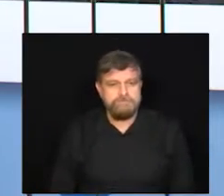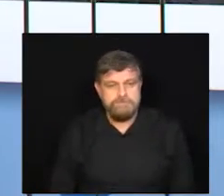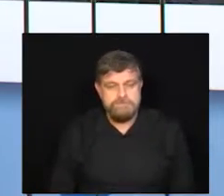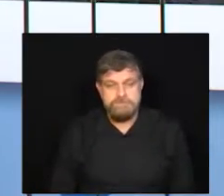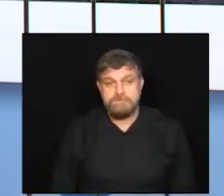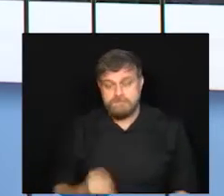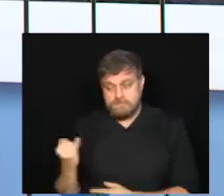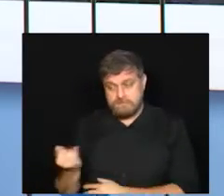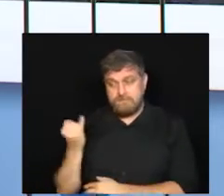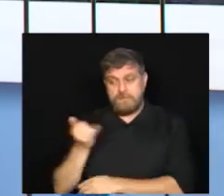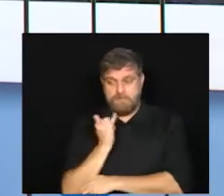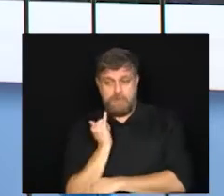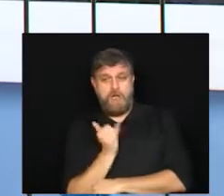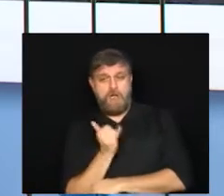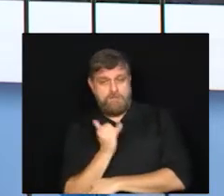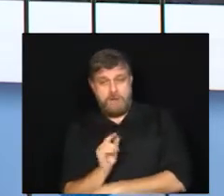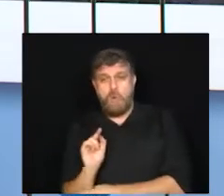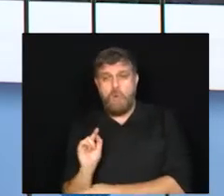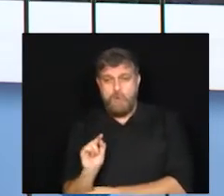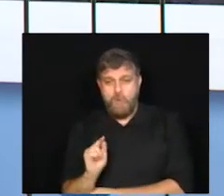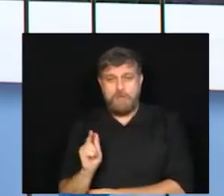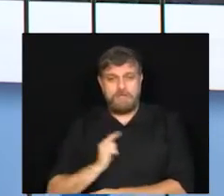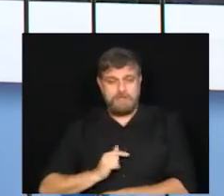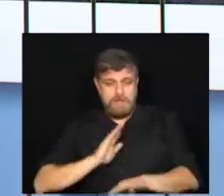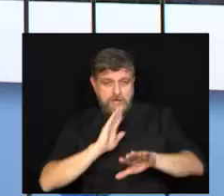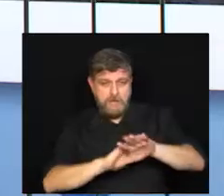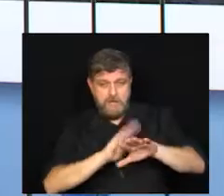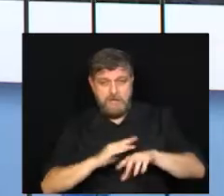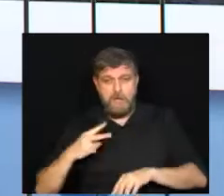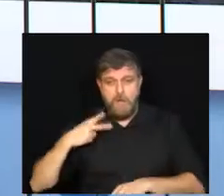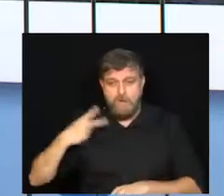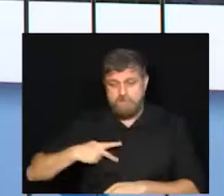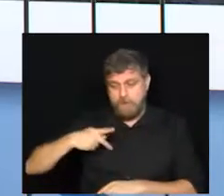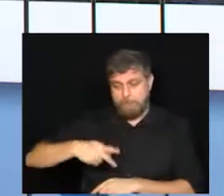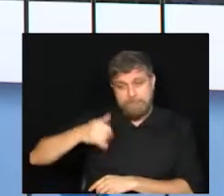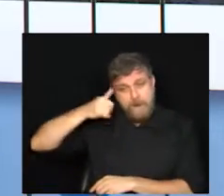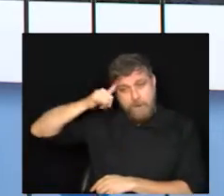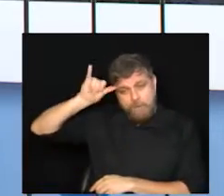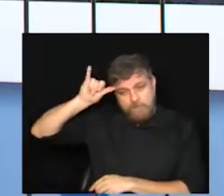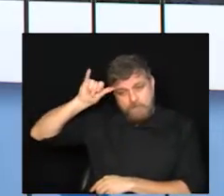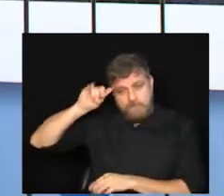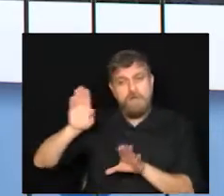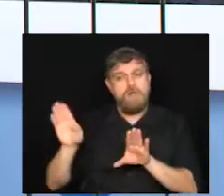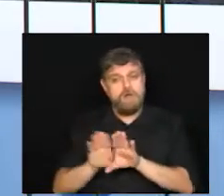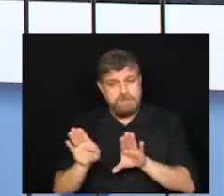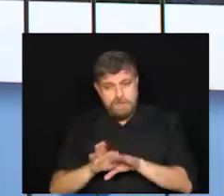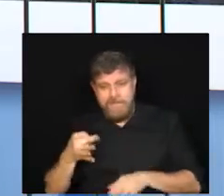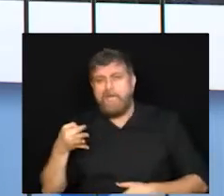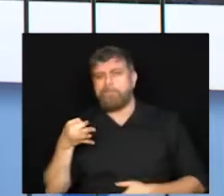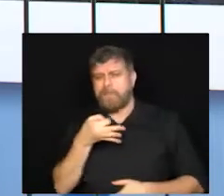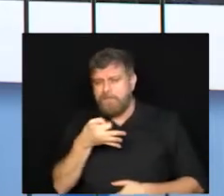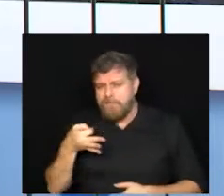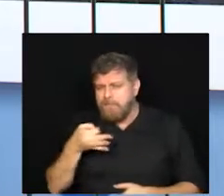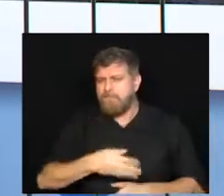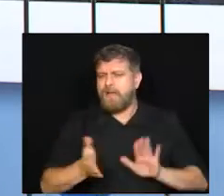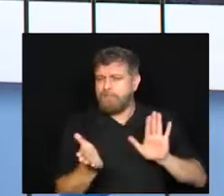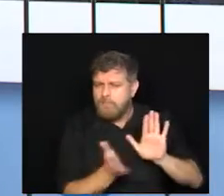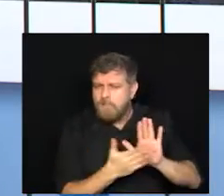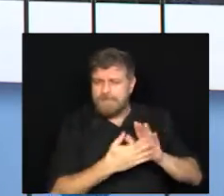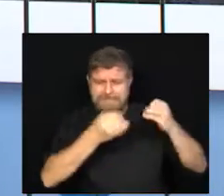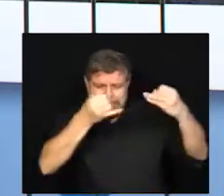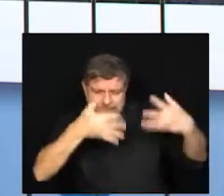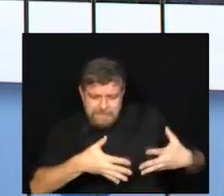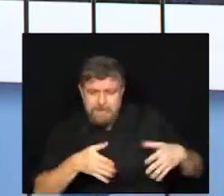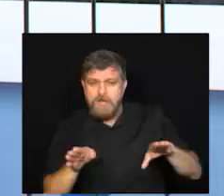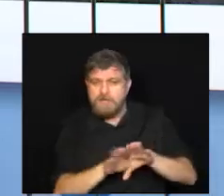É importante salientar que o coautor do projeto, o vereador Paulo Búfalo, também defendeu a proposta, falando da questão